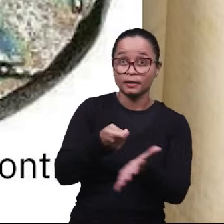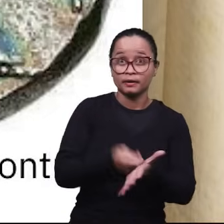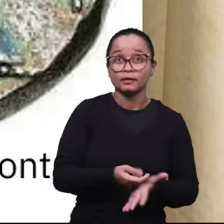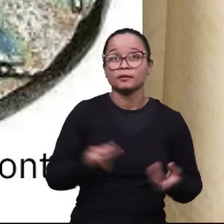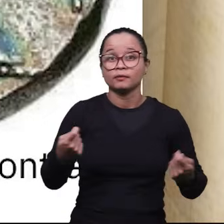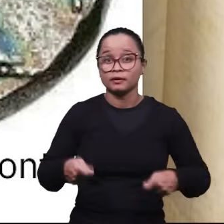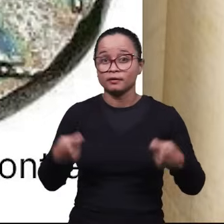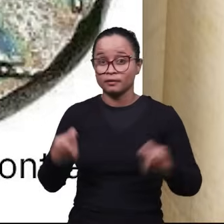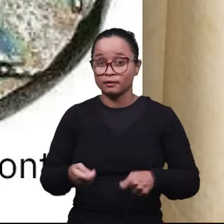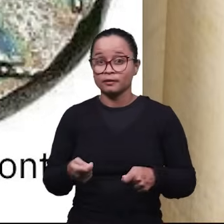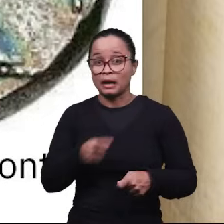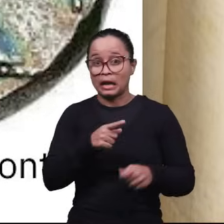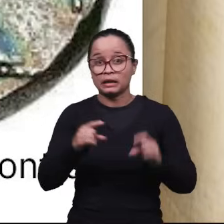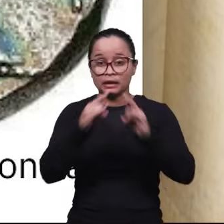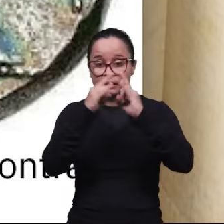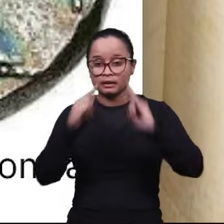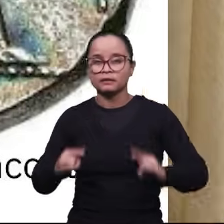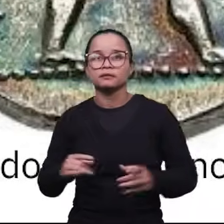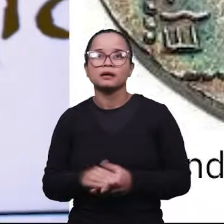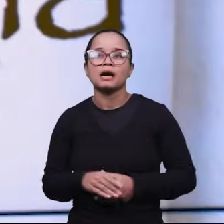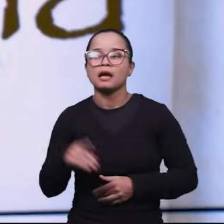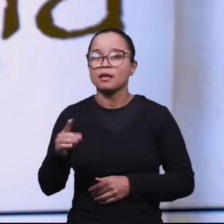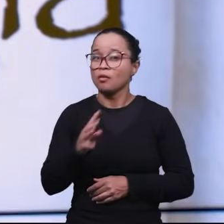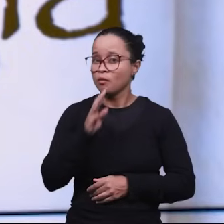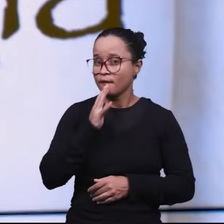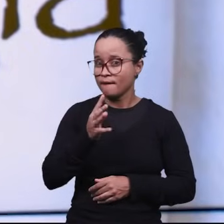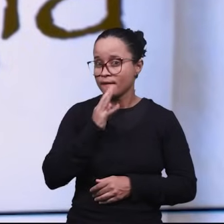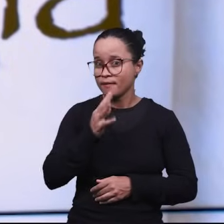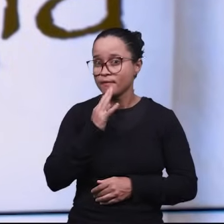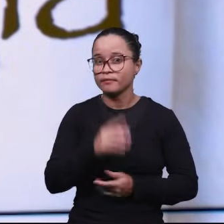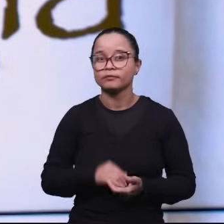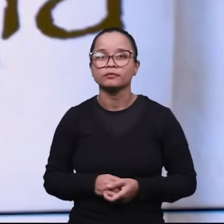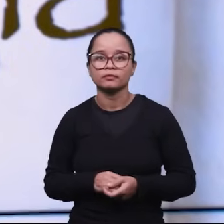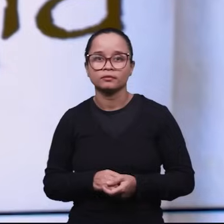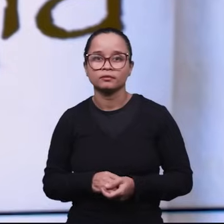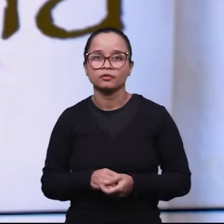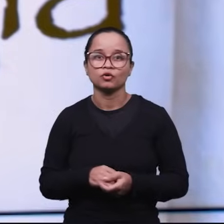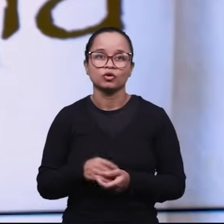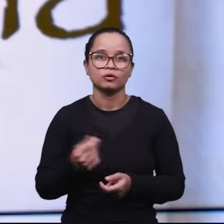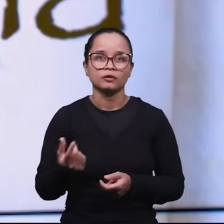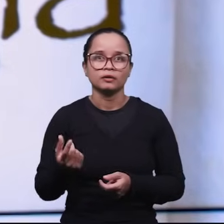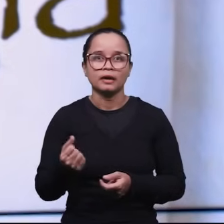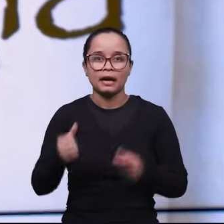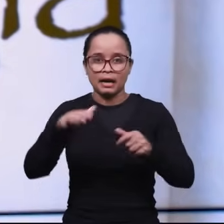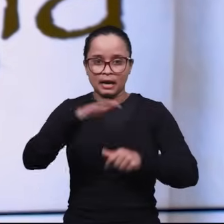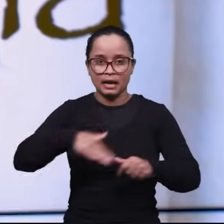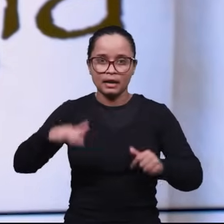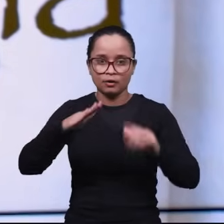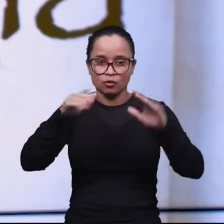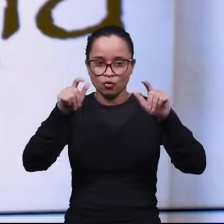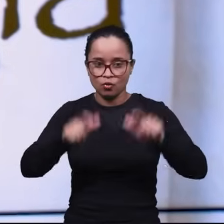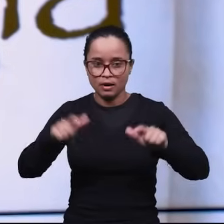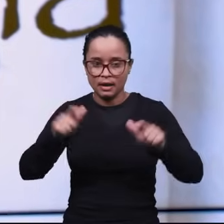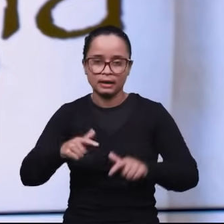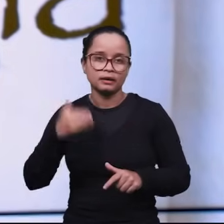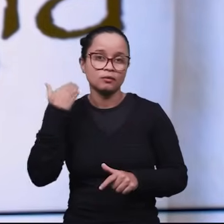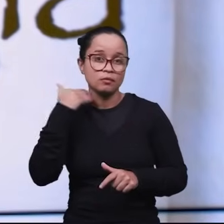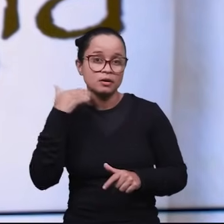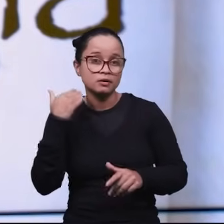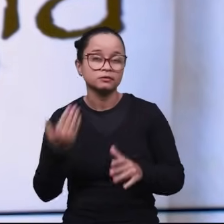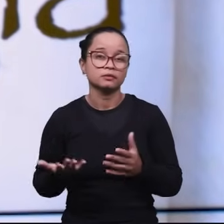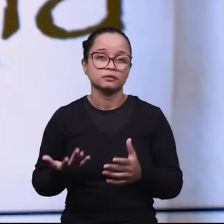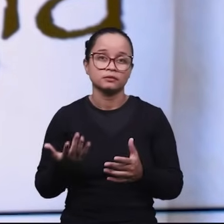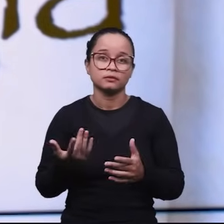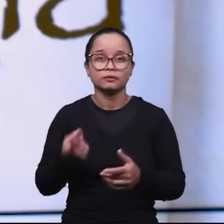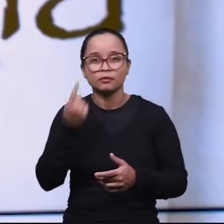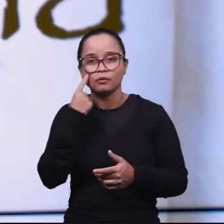ao templo. Ele mesmo conhecia a instituição bancária, como pode ser visto em uma